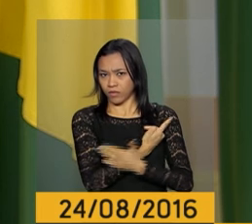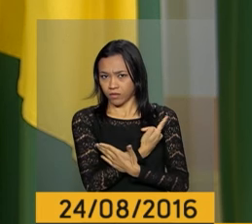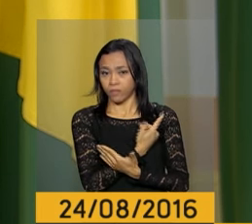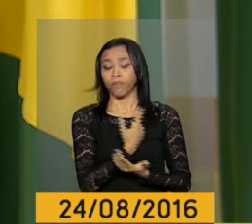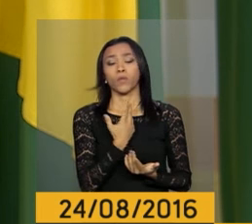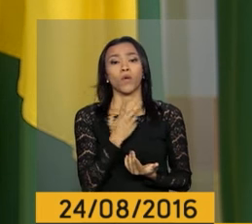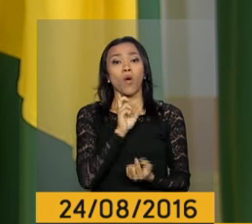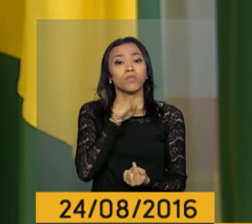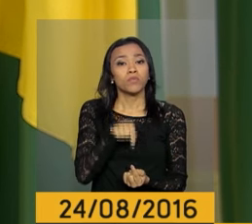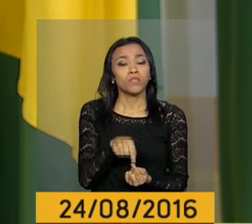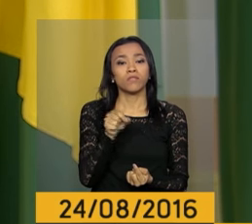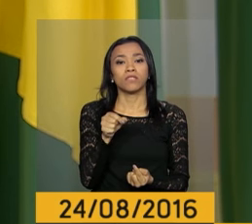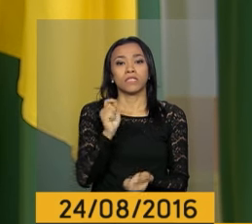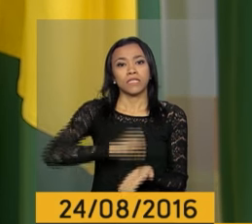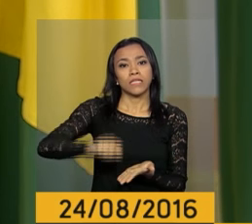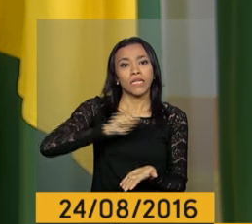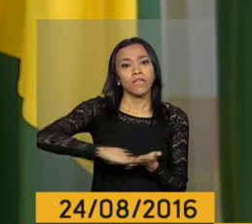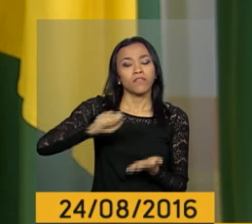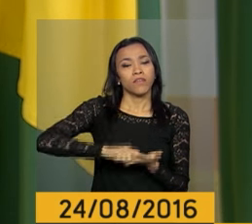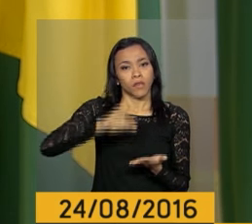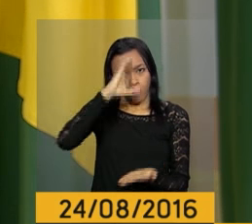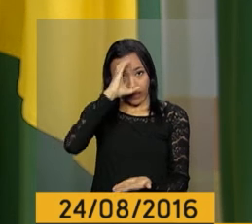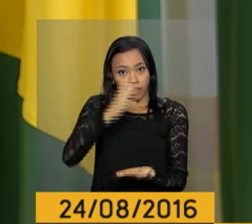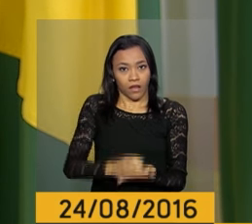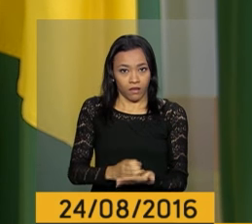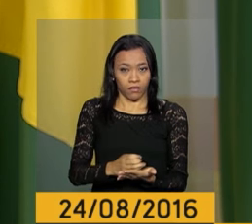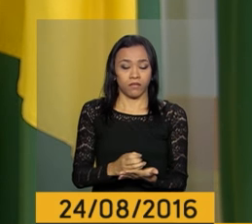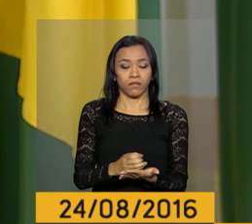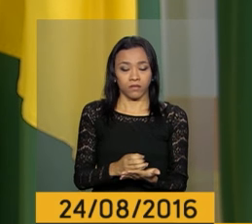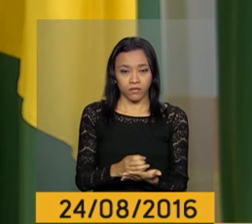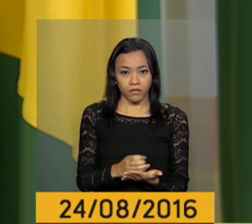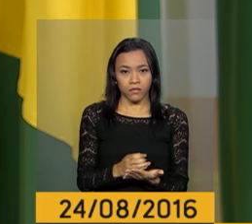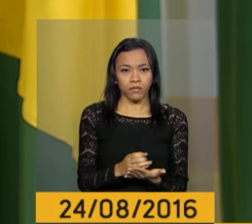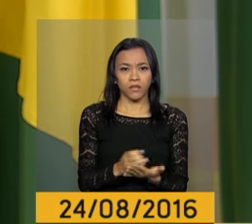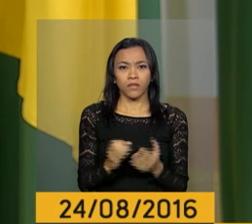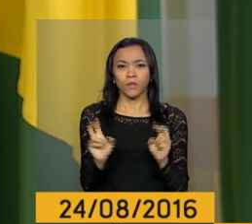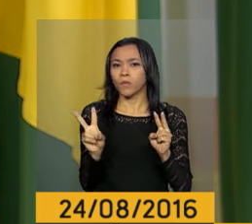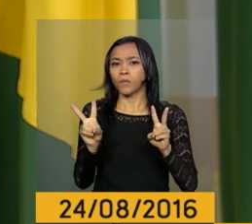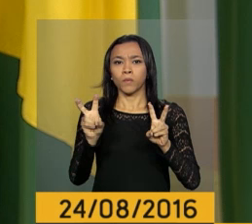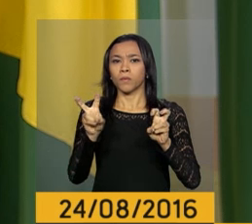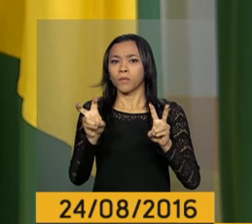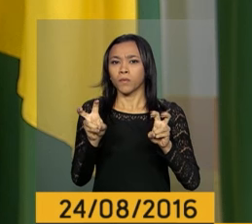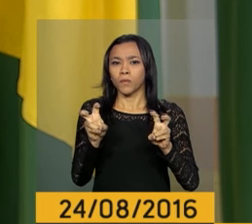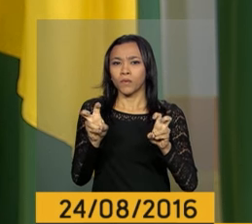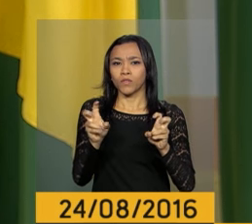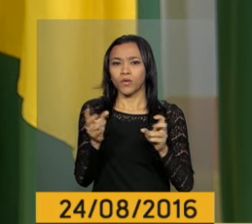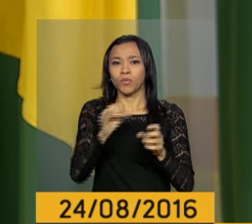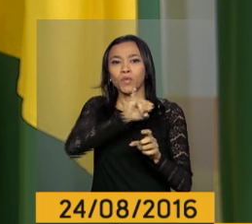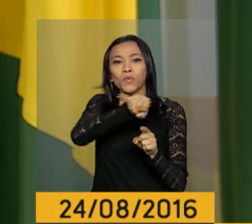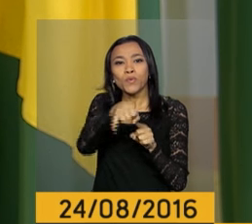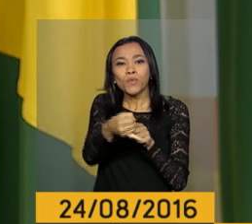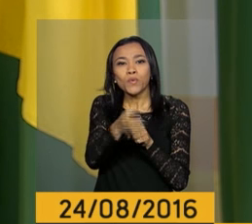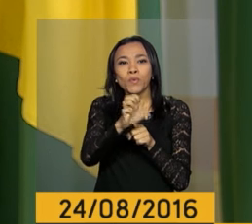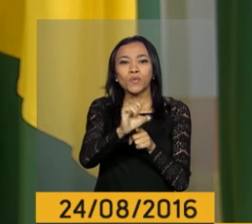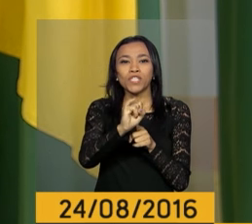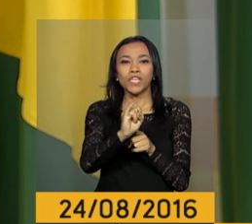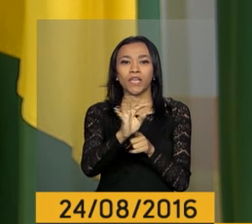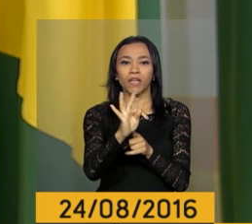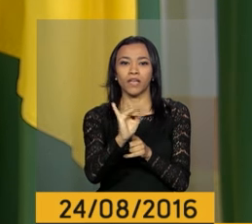para escrever uma tese, ministro Nardes. sobre o jeitinho brasileiro